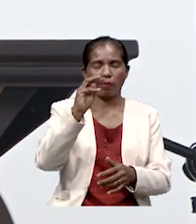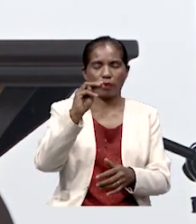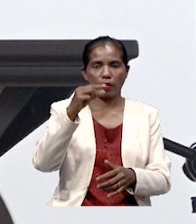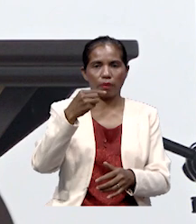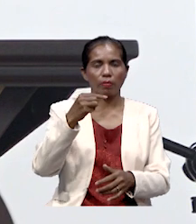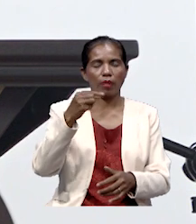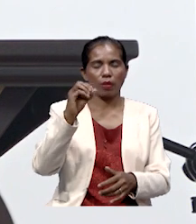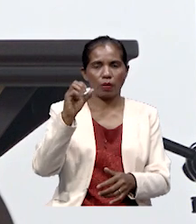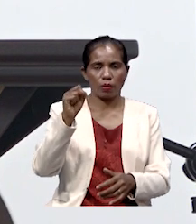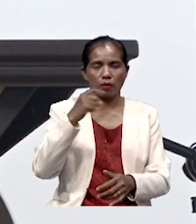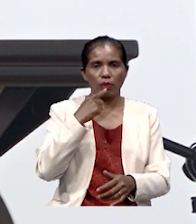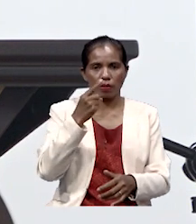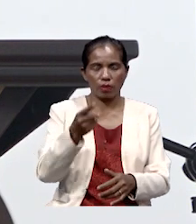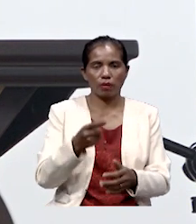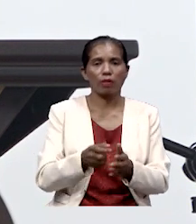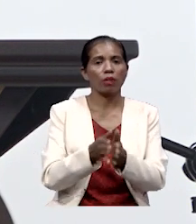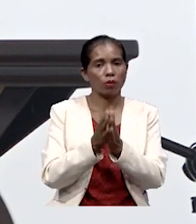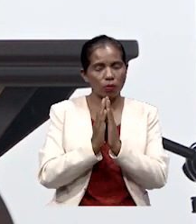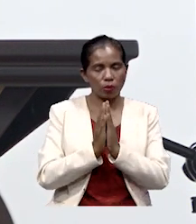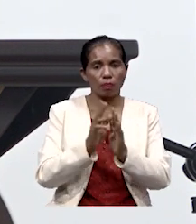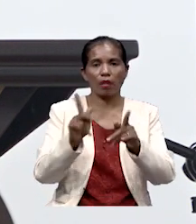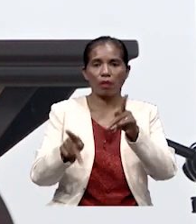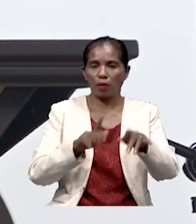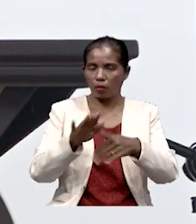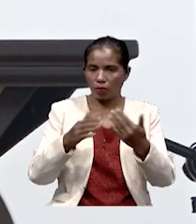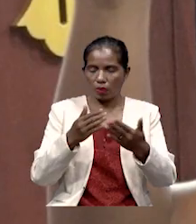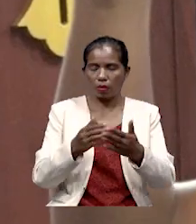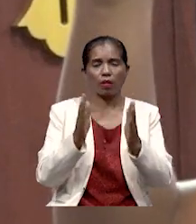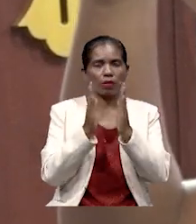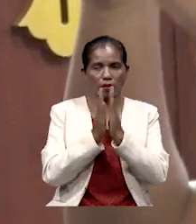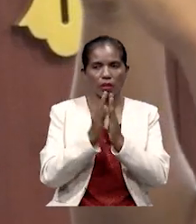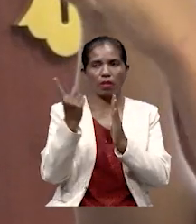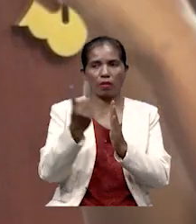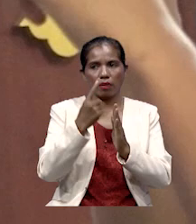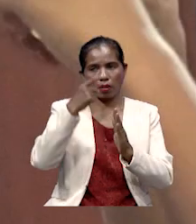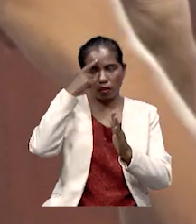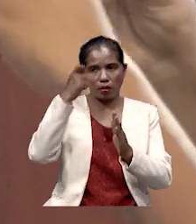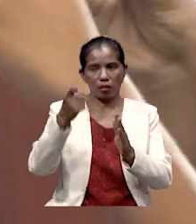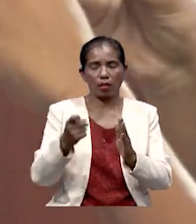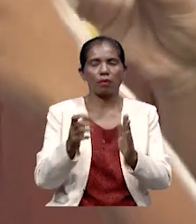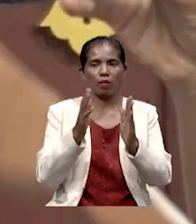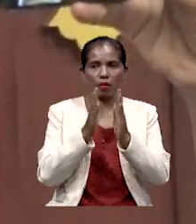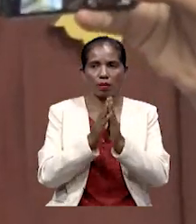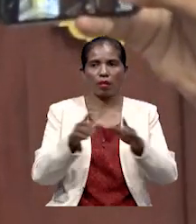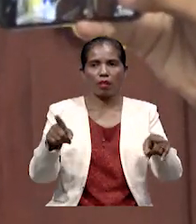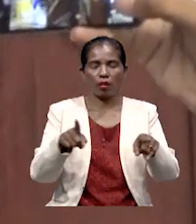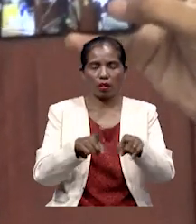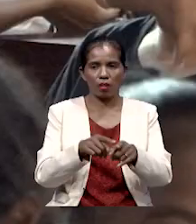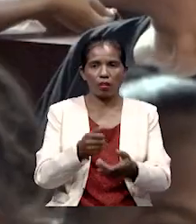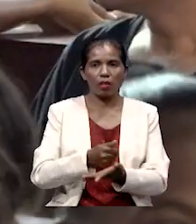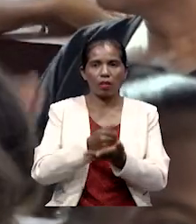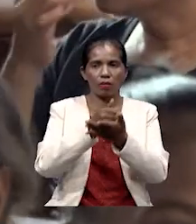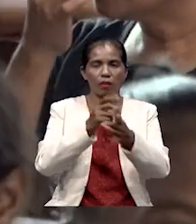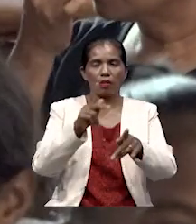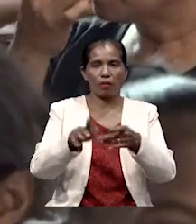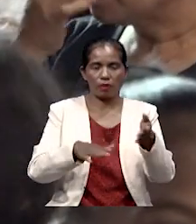Domingo Soares Mobere, Russo Sarani Sira, atureza na fatin, tamba oração macnudar salvação ba matebian